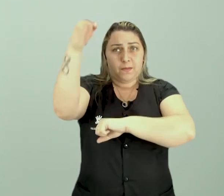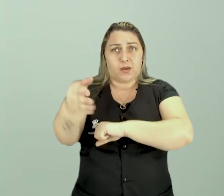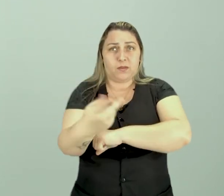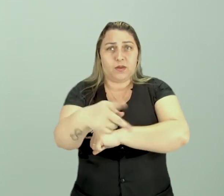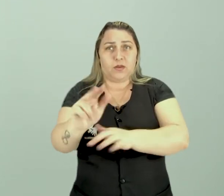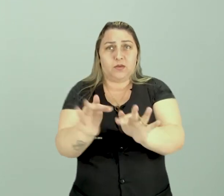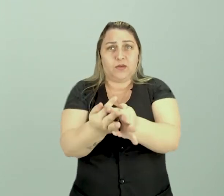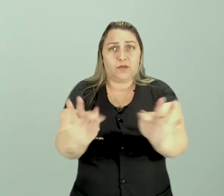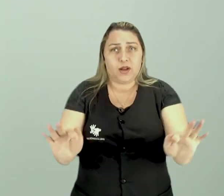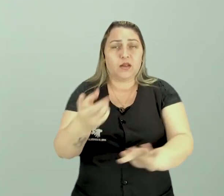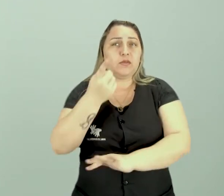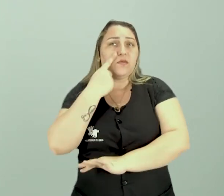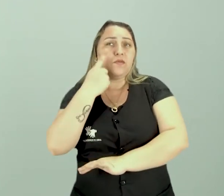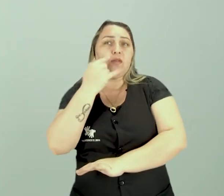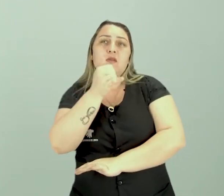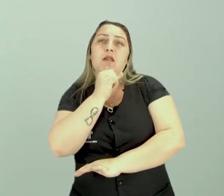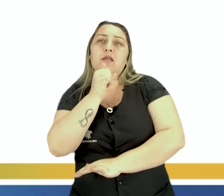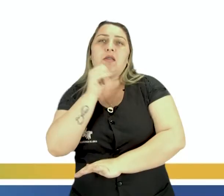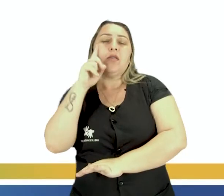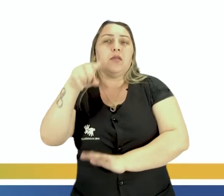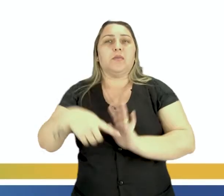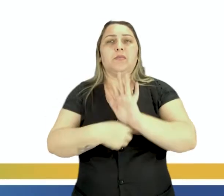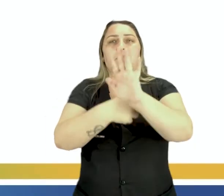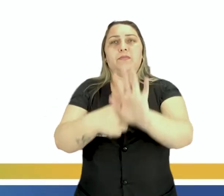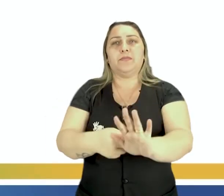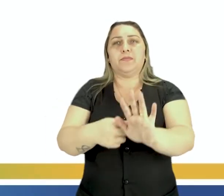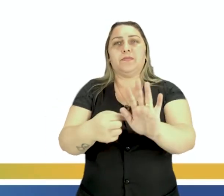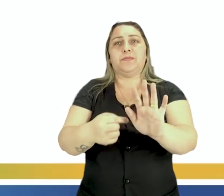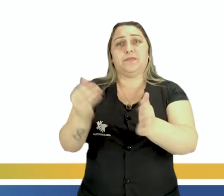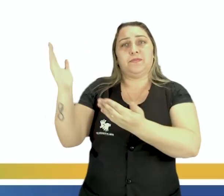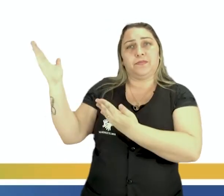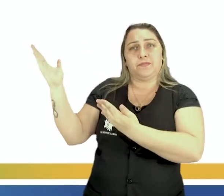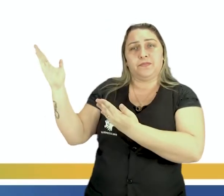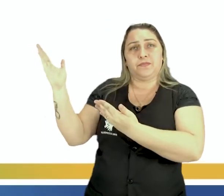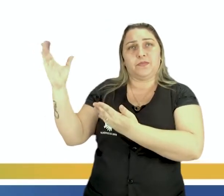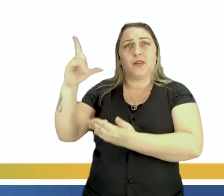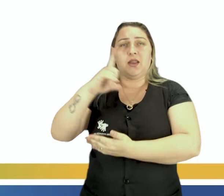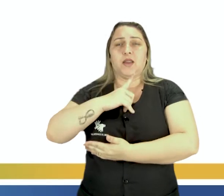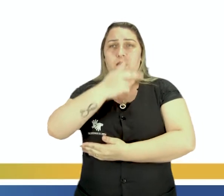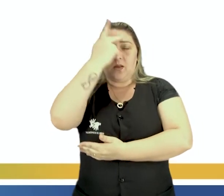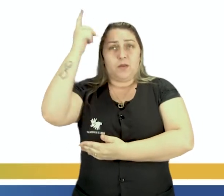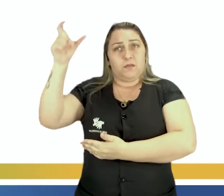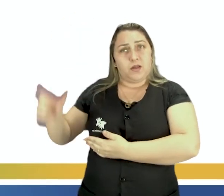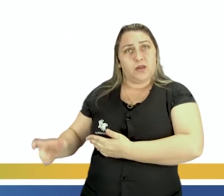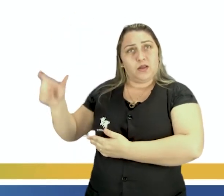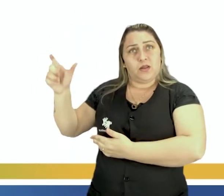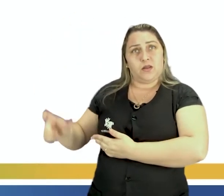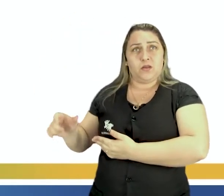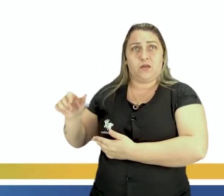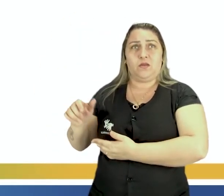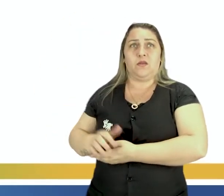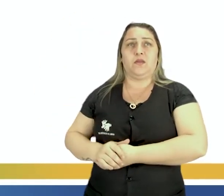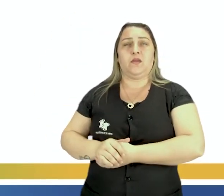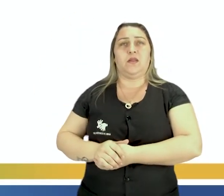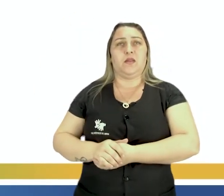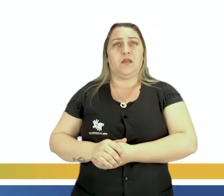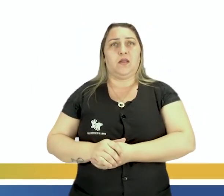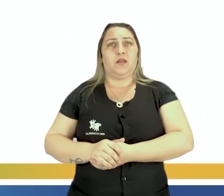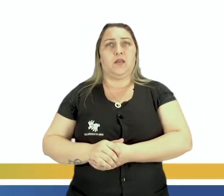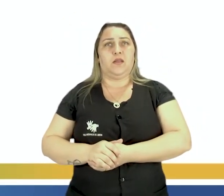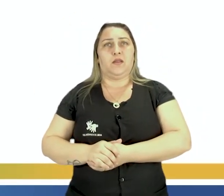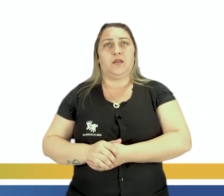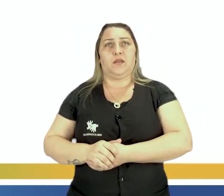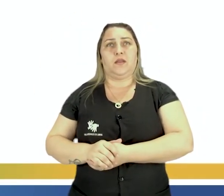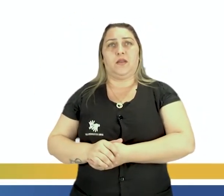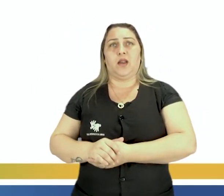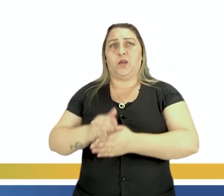sua frase. Observem o exemplo que está aparecendo para vocês na tela. Então, eu tenho aí a pessoa, que é I, e aí no meio tenho